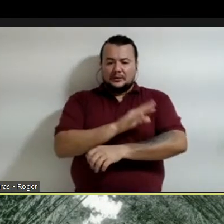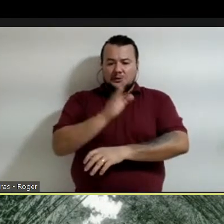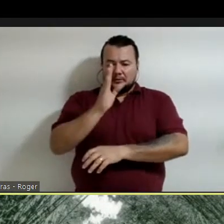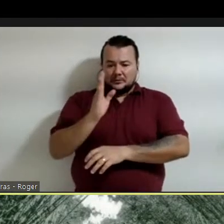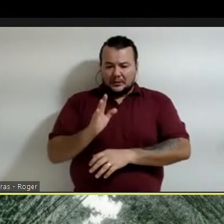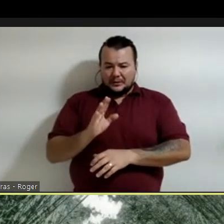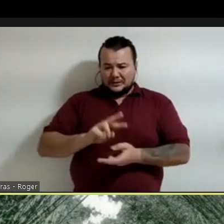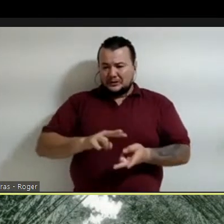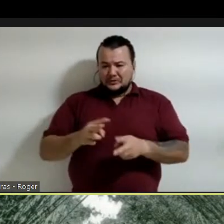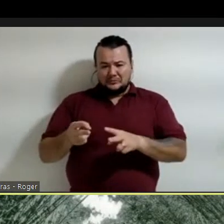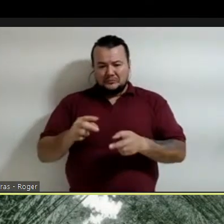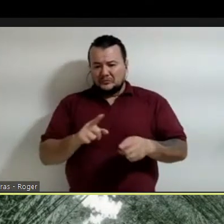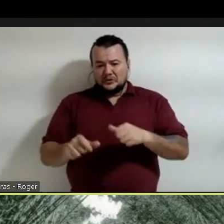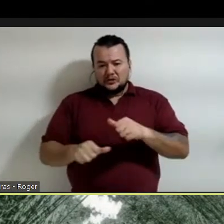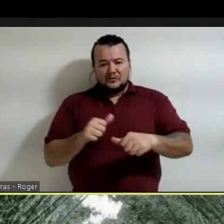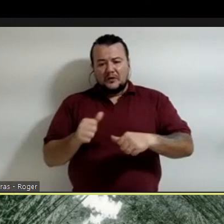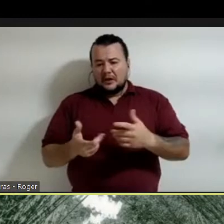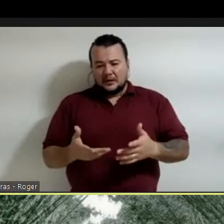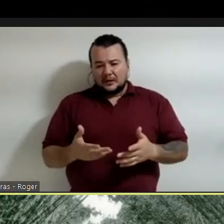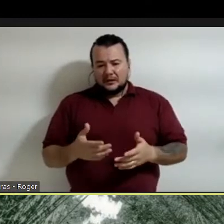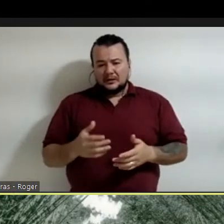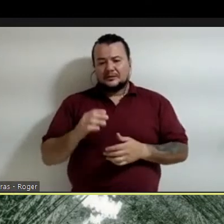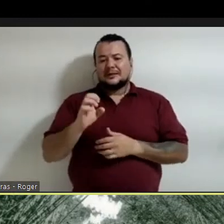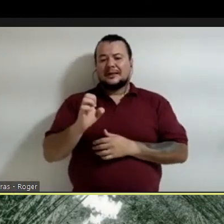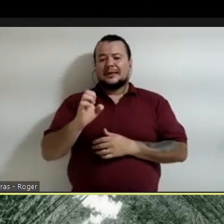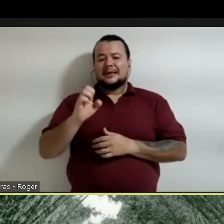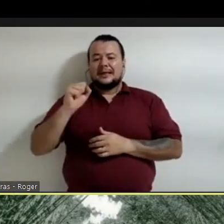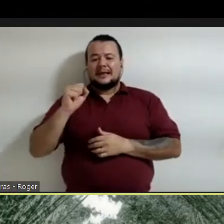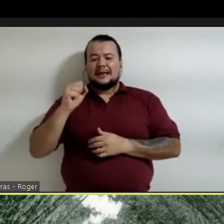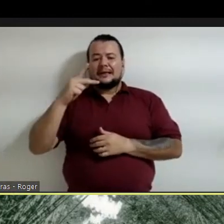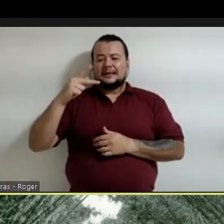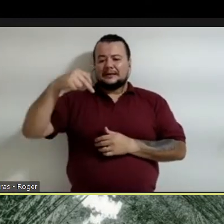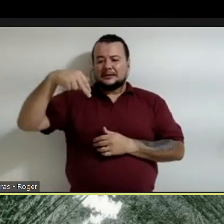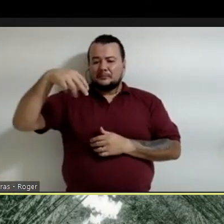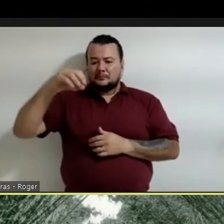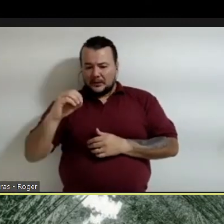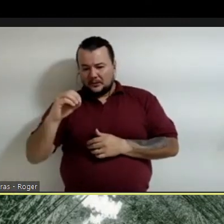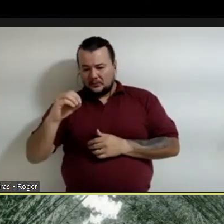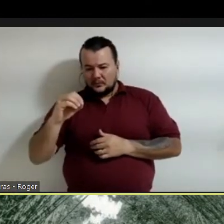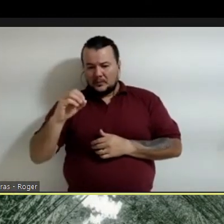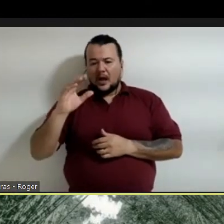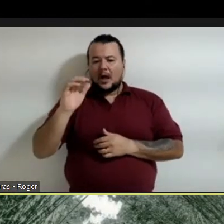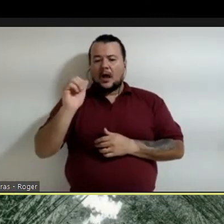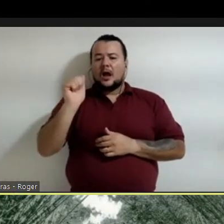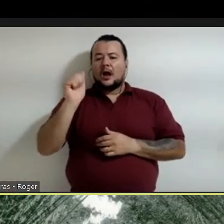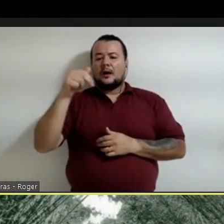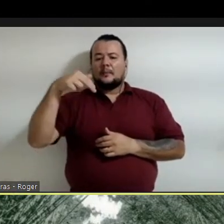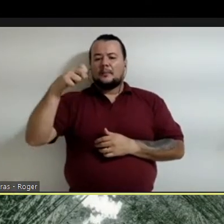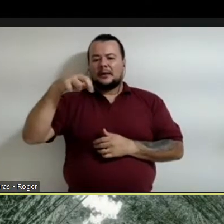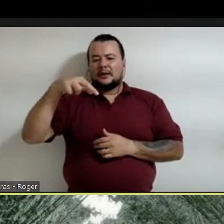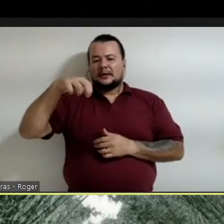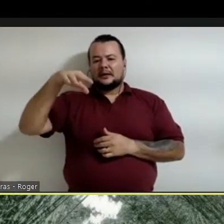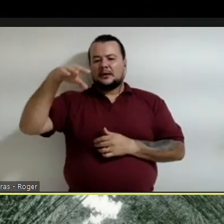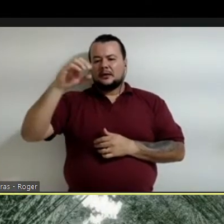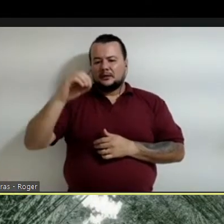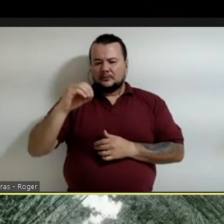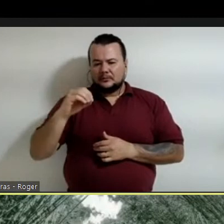diria que é muito mais hispano-americanos que vieram ao Brasil em função desse prestígio internacional que o Brasil